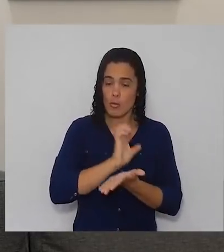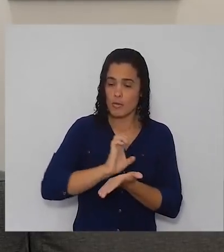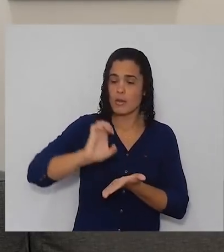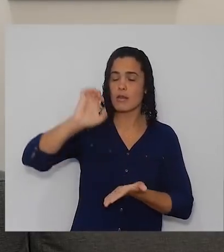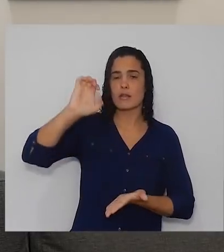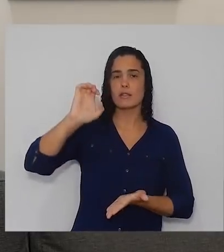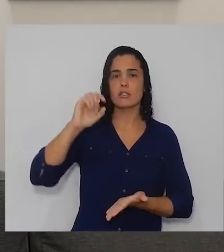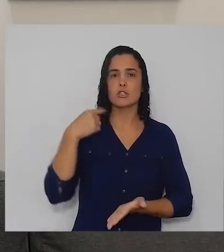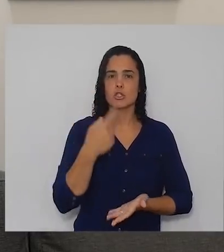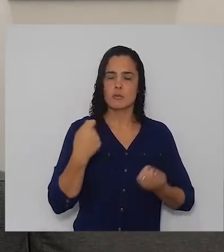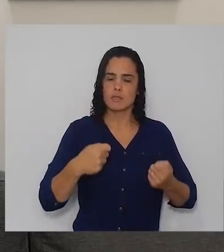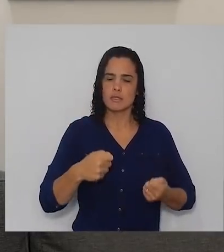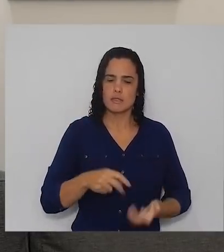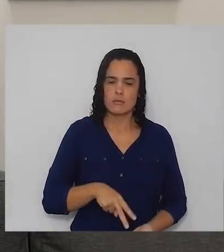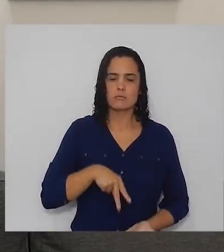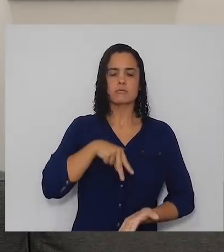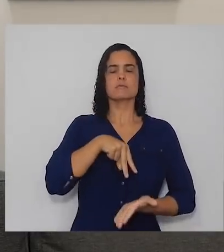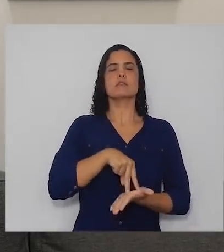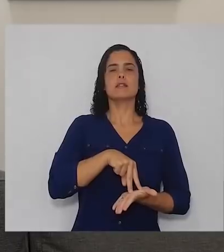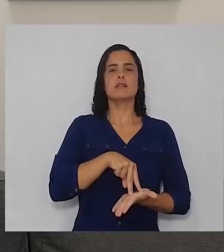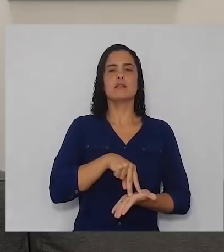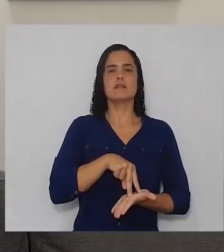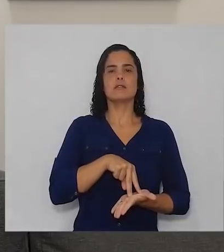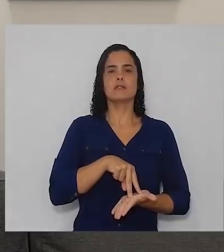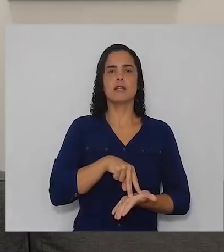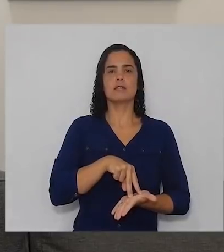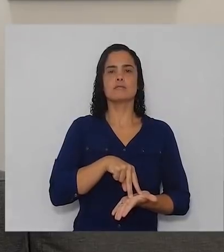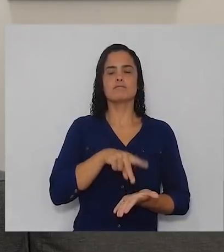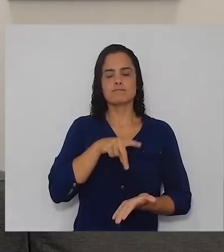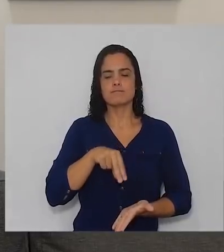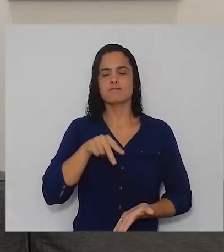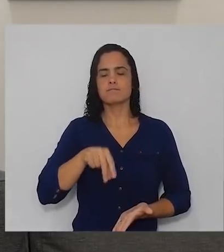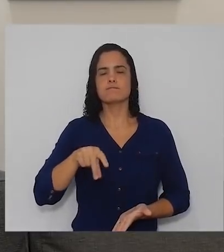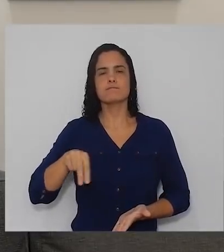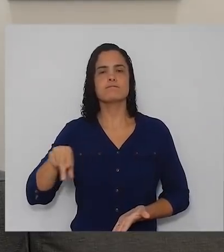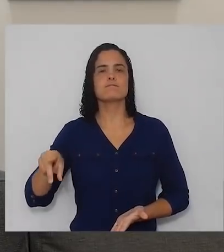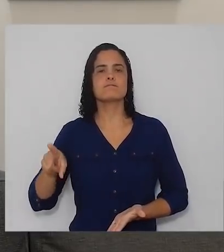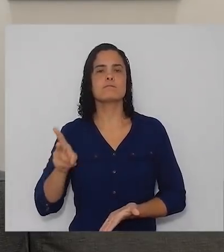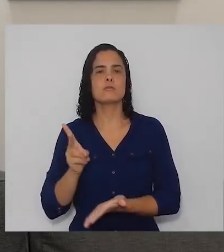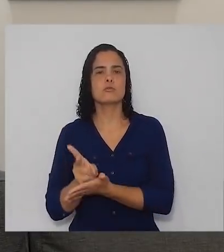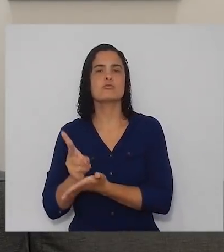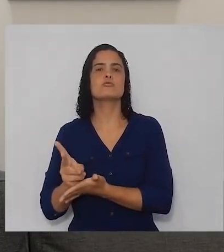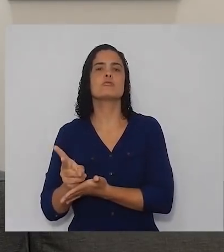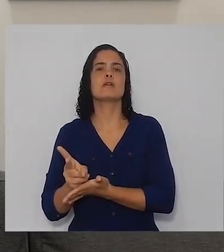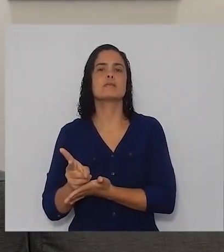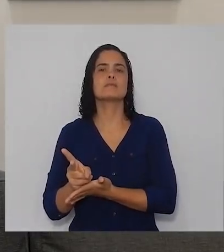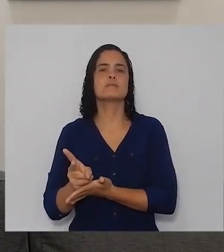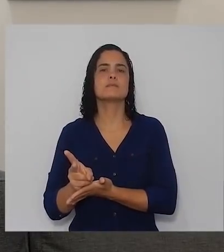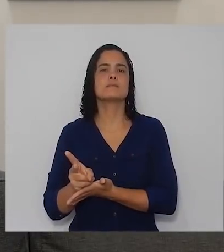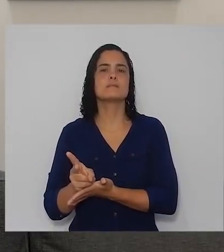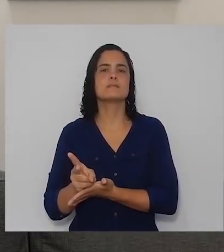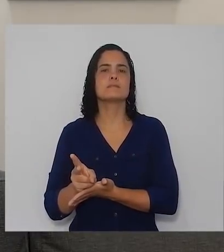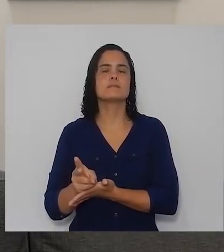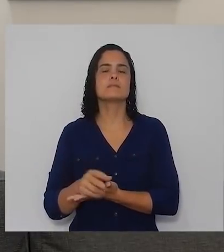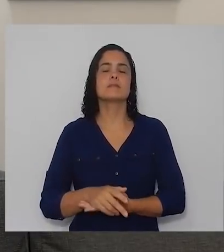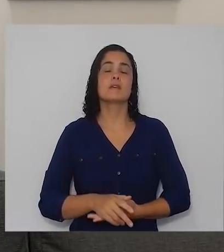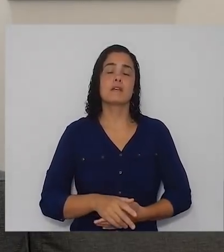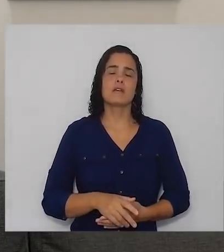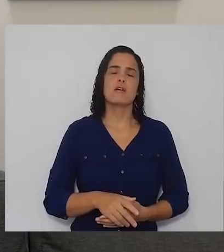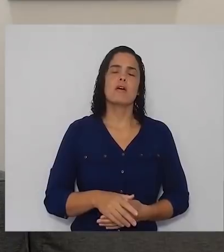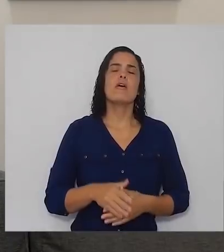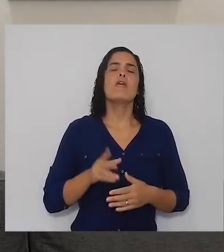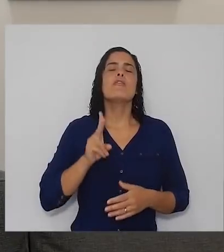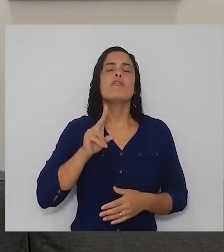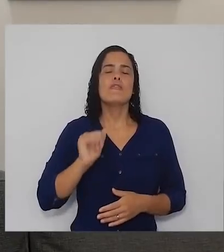Elias, levantar, sair de onde nós estamos, ao lado do ribeiro, em Querite, e nos levantar para